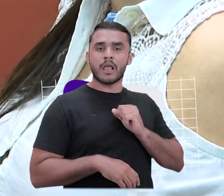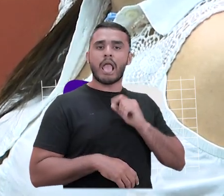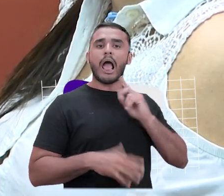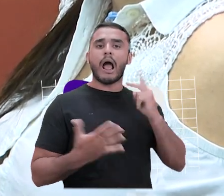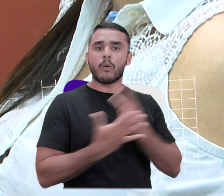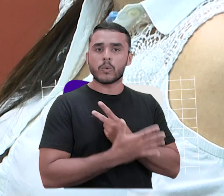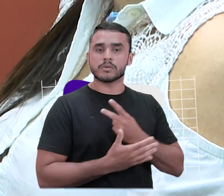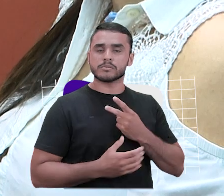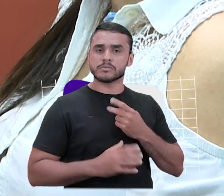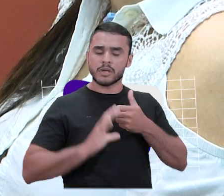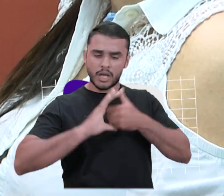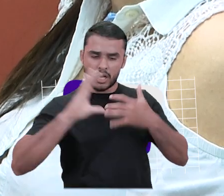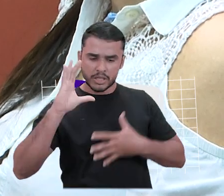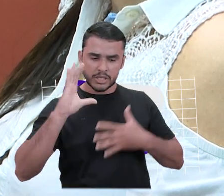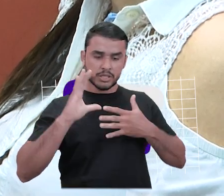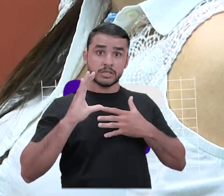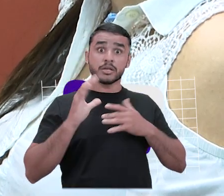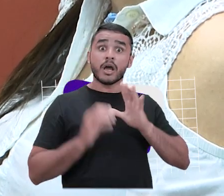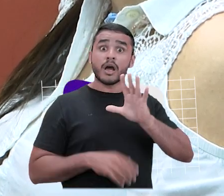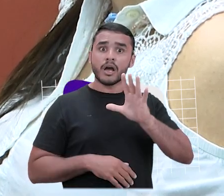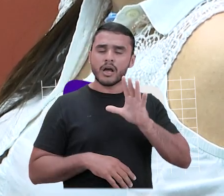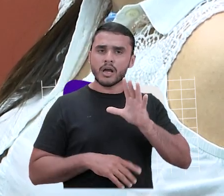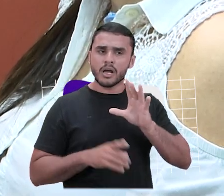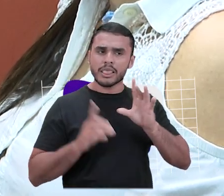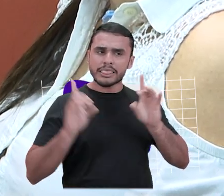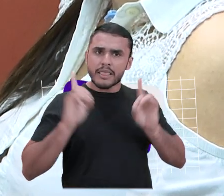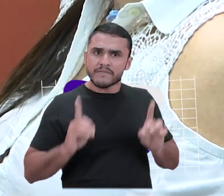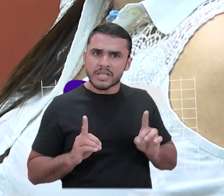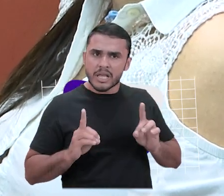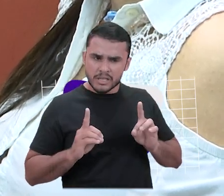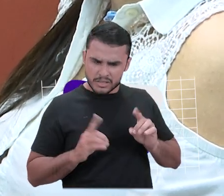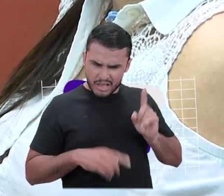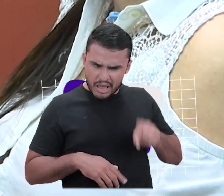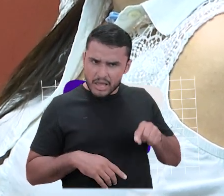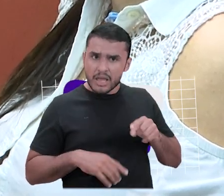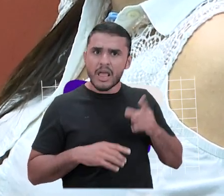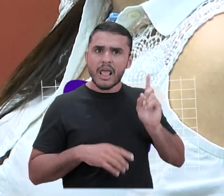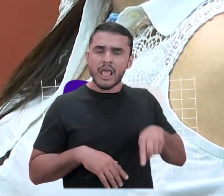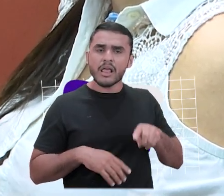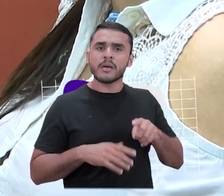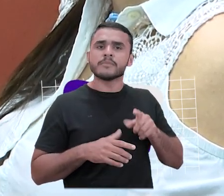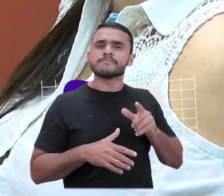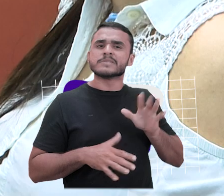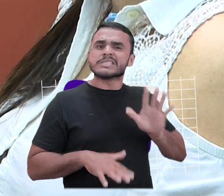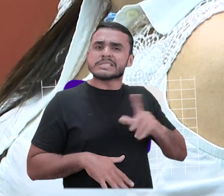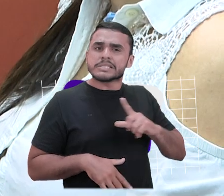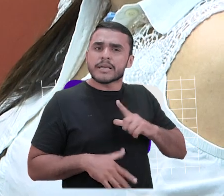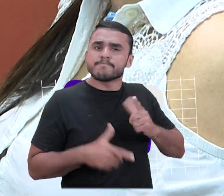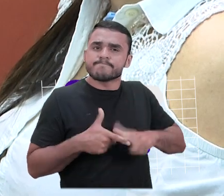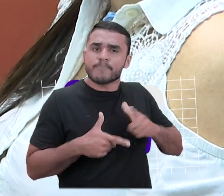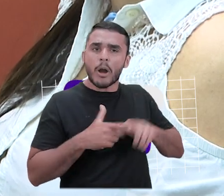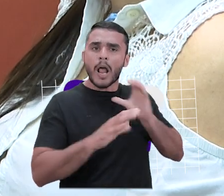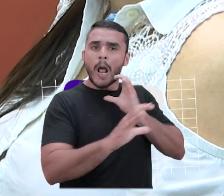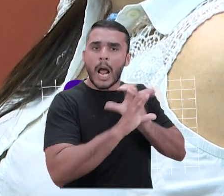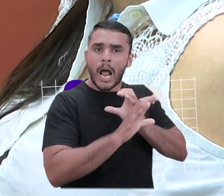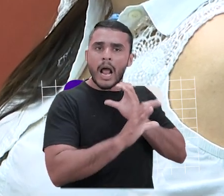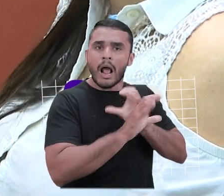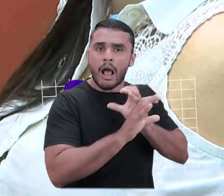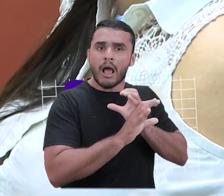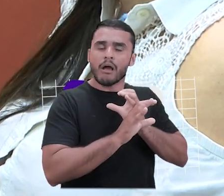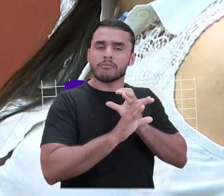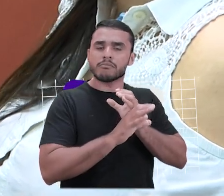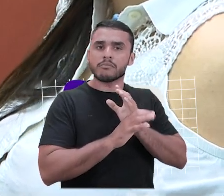alterações. Por quê? Porque déficit já tem um valor. Isso. Às vezes, quando aquela pessoa encontra um meio... De se comunicar diferente.